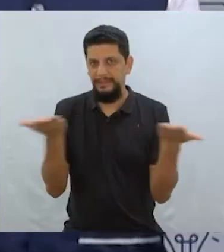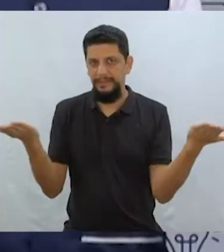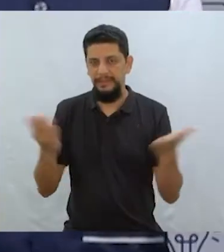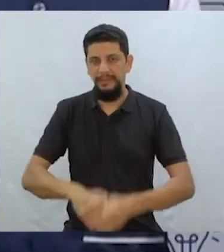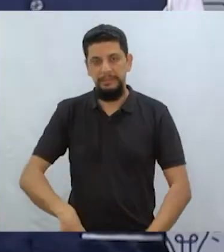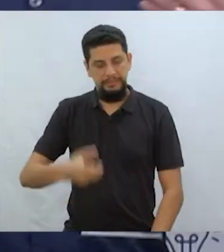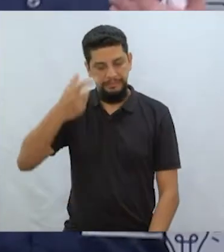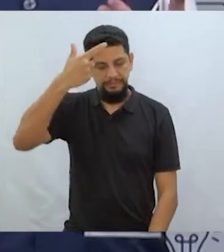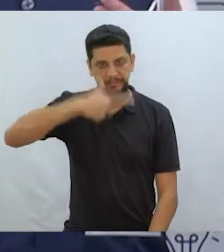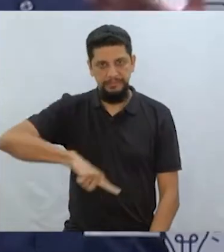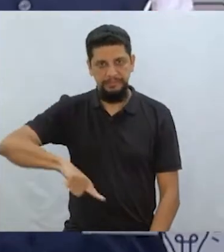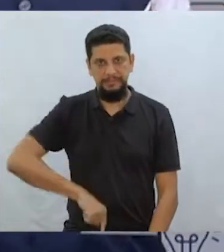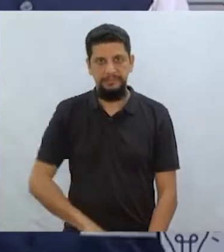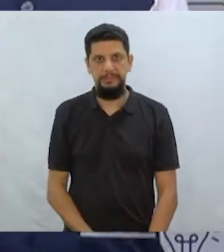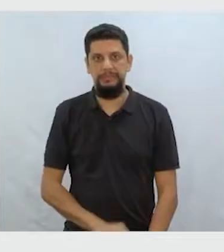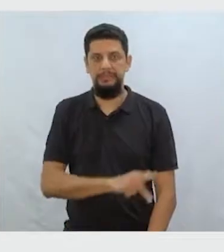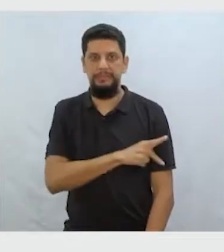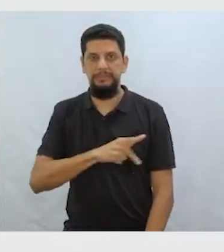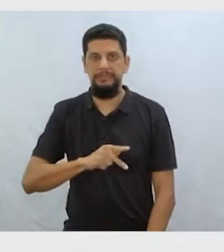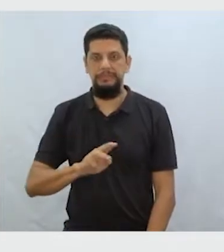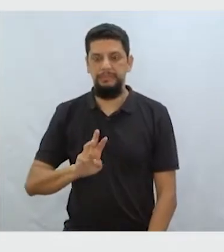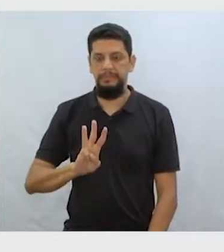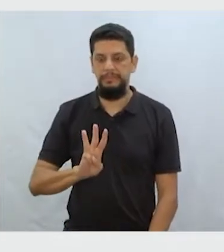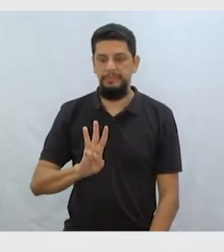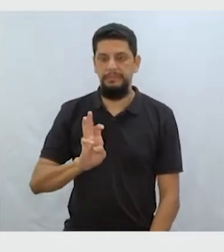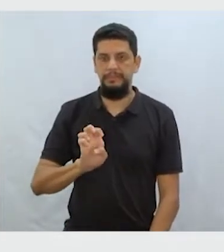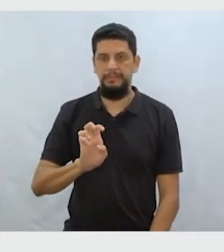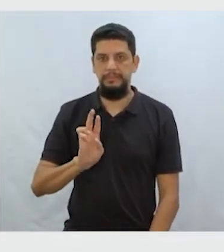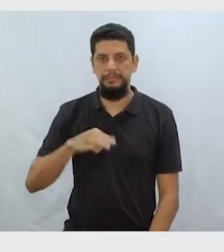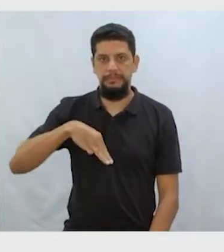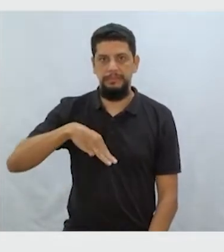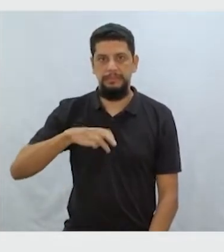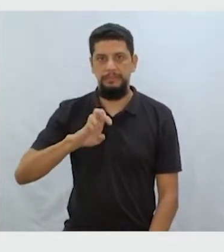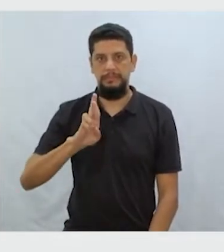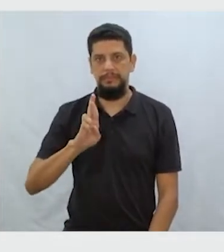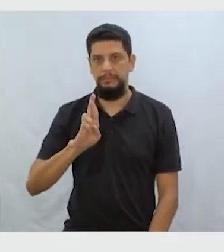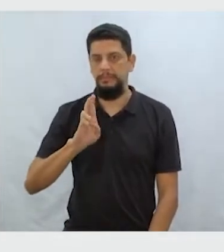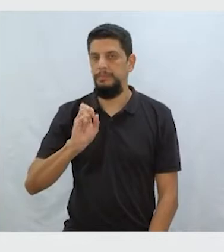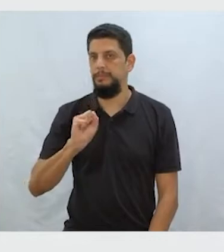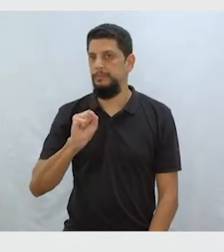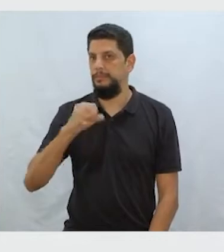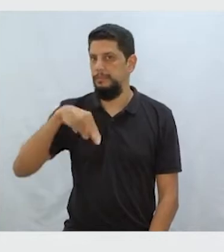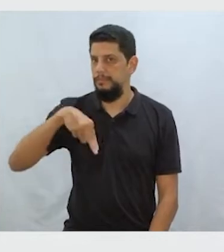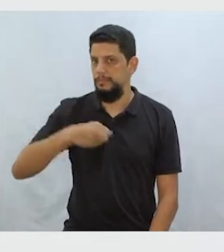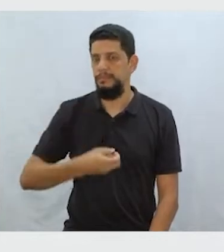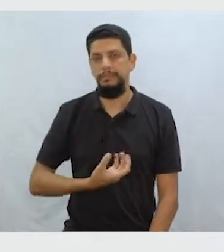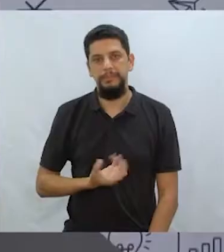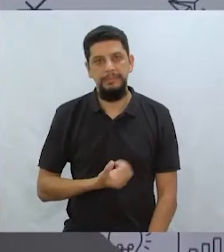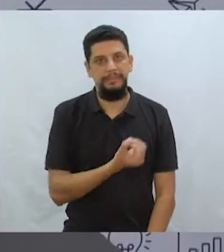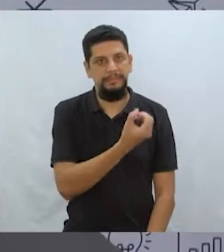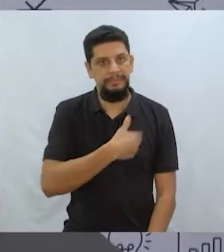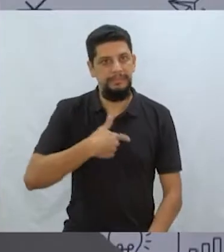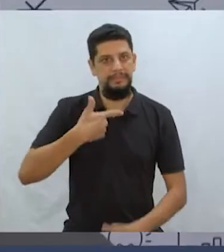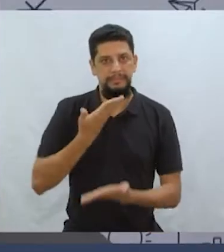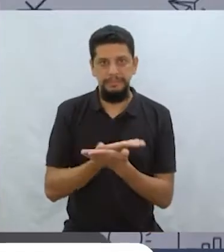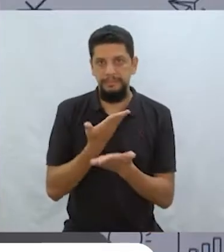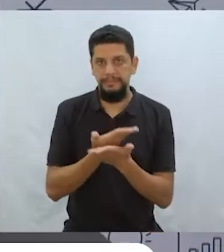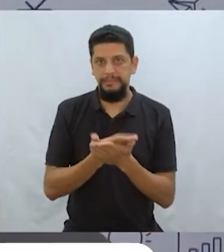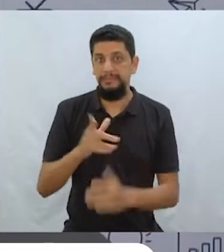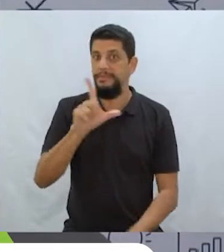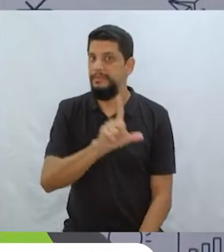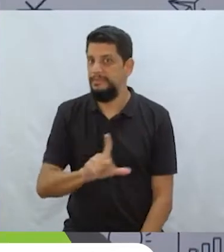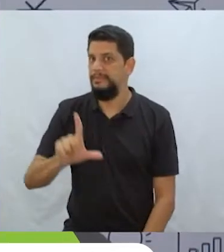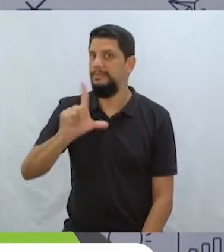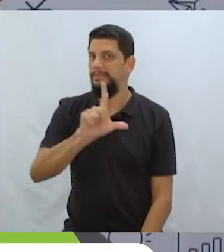tudo bem com vocês estou de volta Professor Emerson para trabalhar o quê aquilo que a gente tanto ama aquilo que a gente viaja para